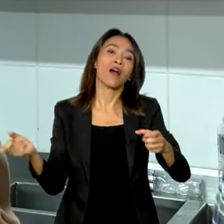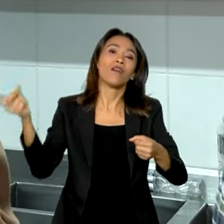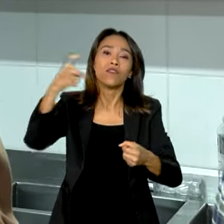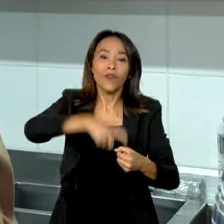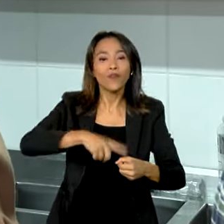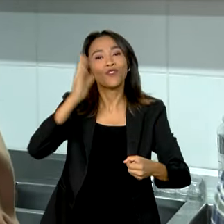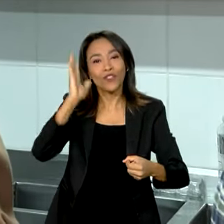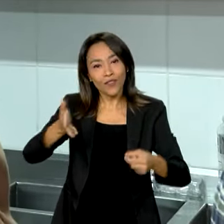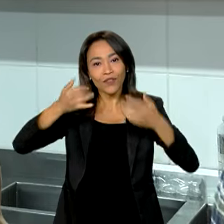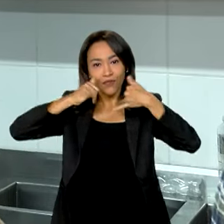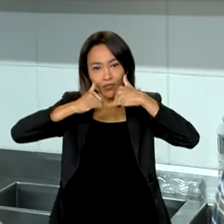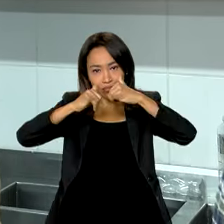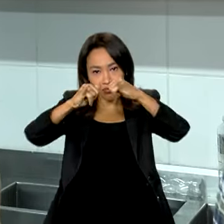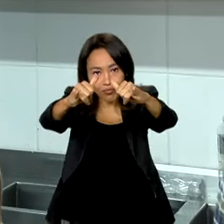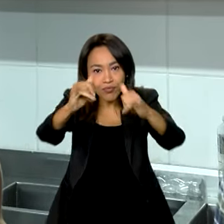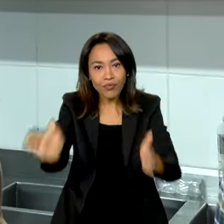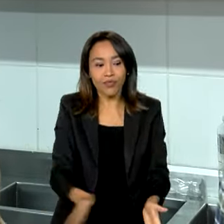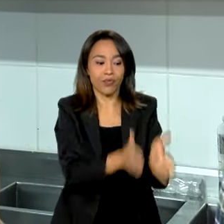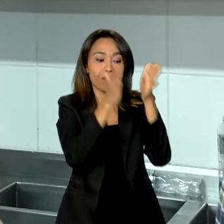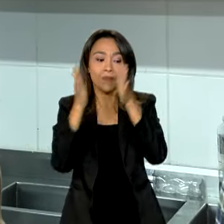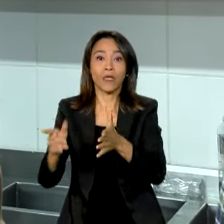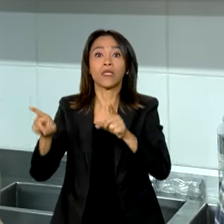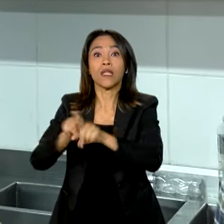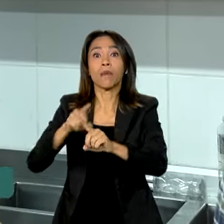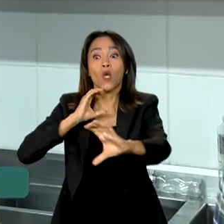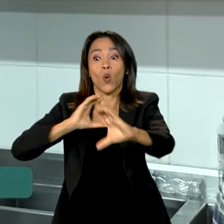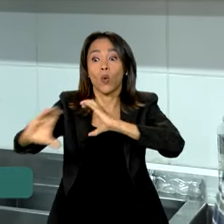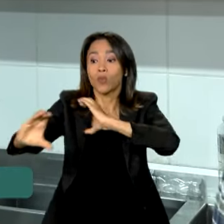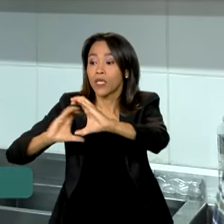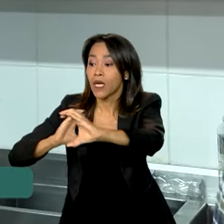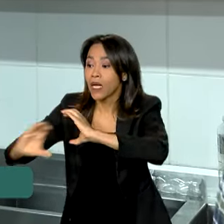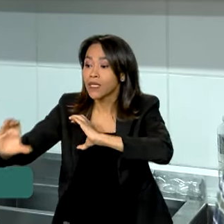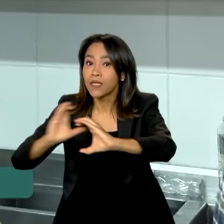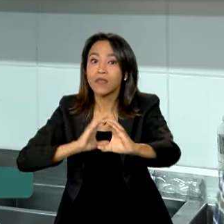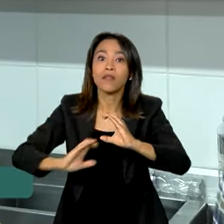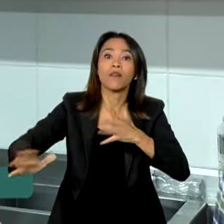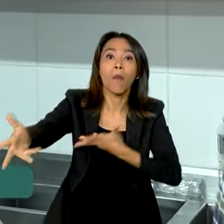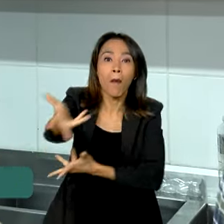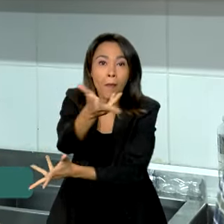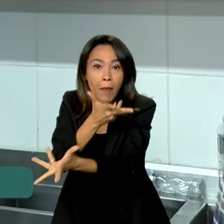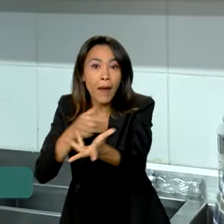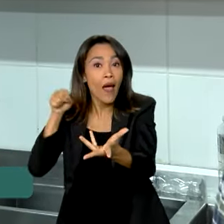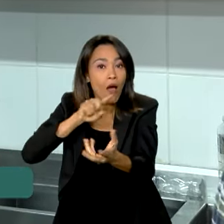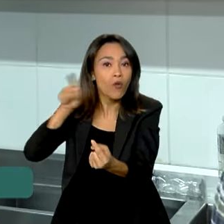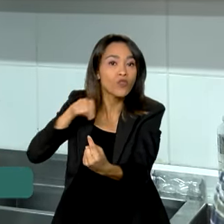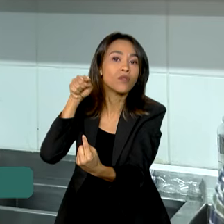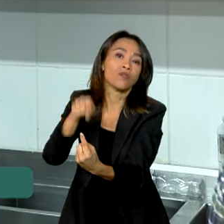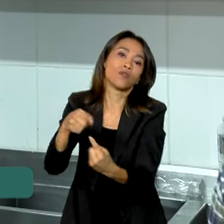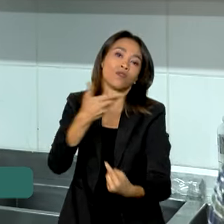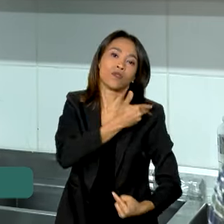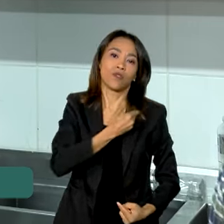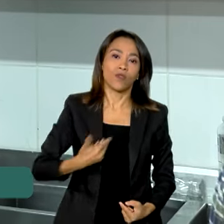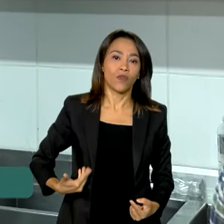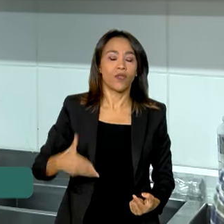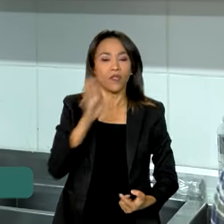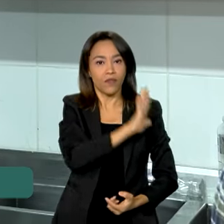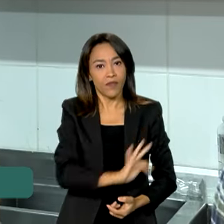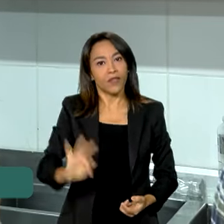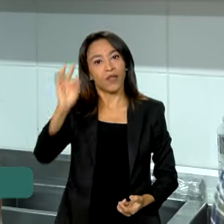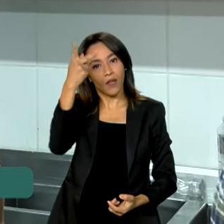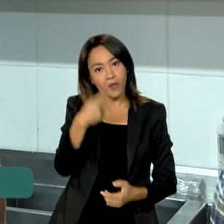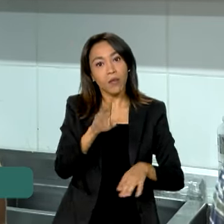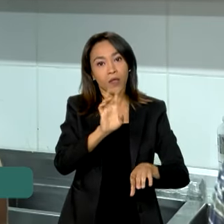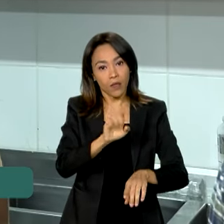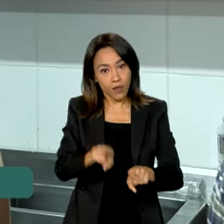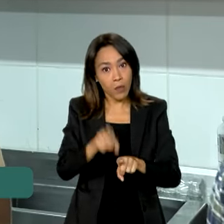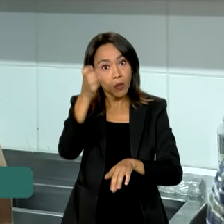energia elétrica e os sistemas de comunicação entre as pessoas o quanto antes é um dos objetivos do governo federal e estadual.